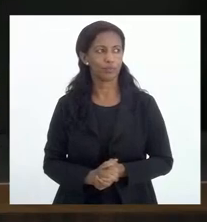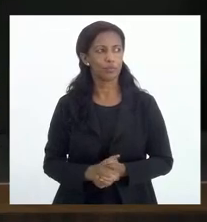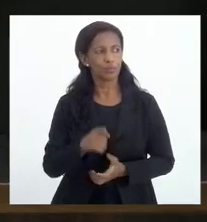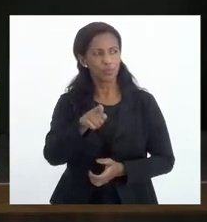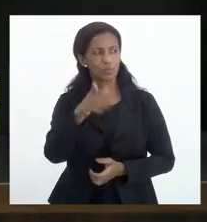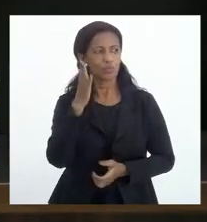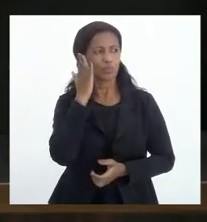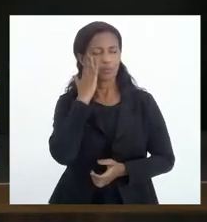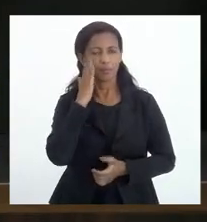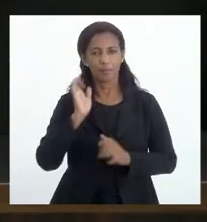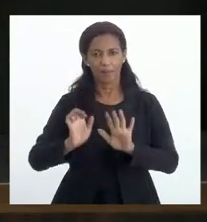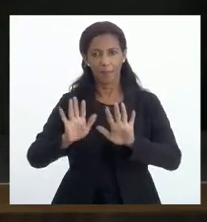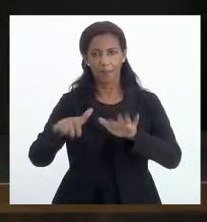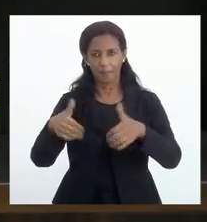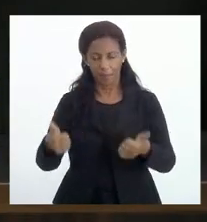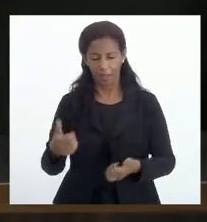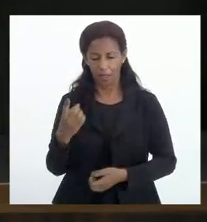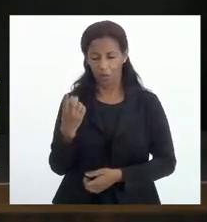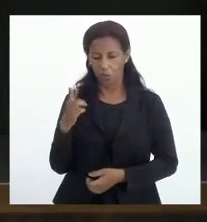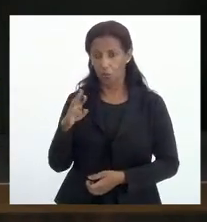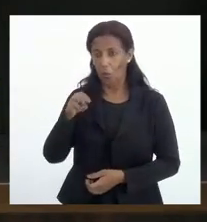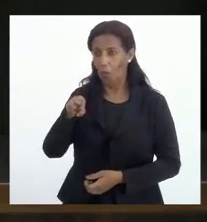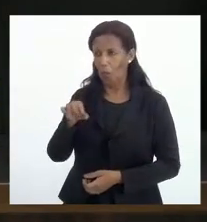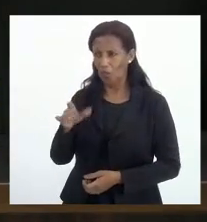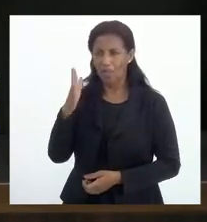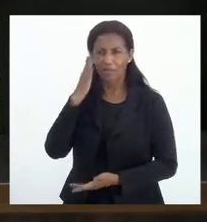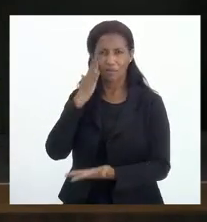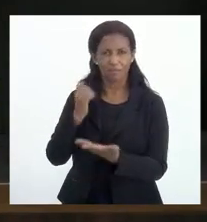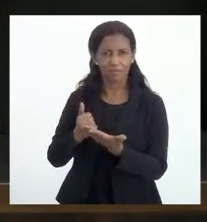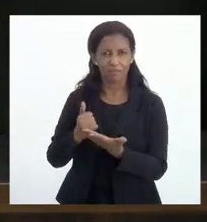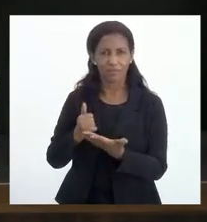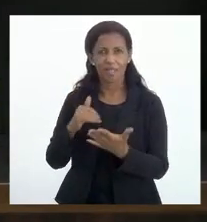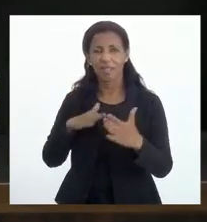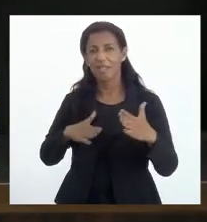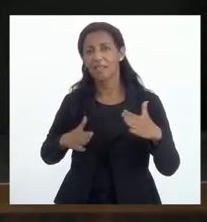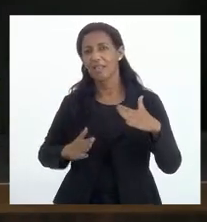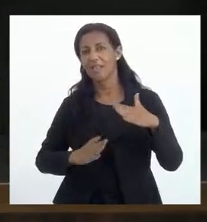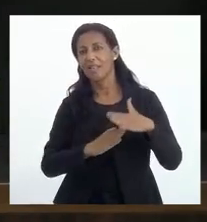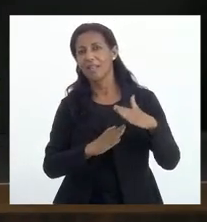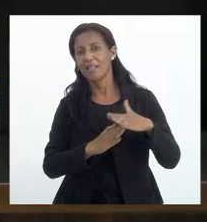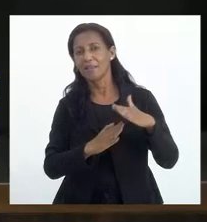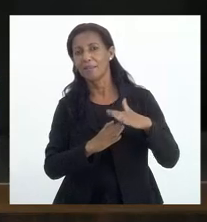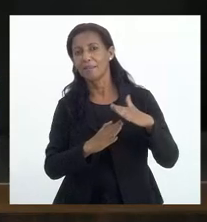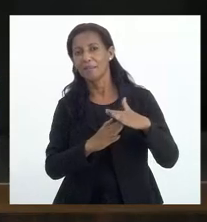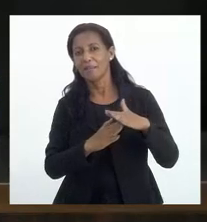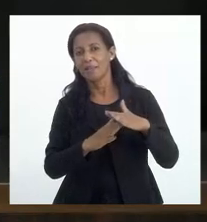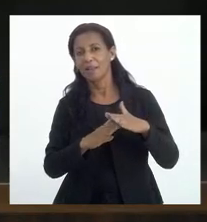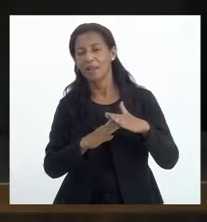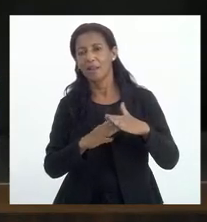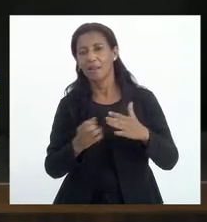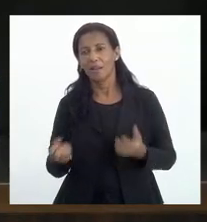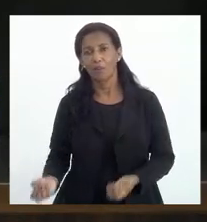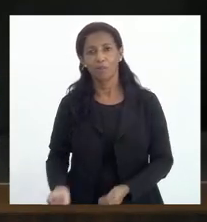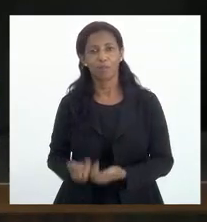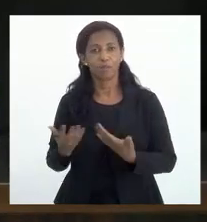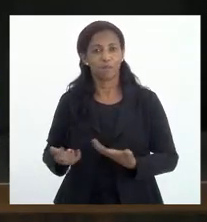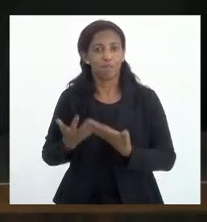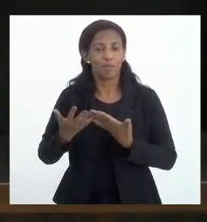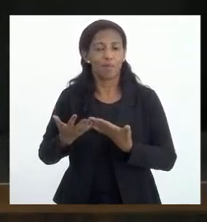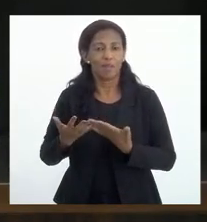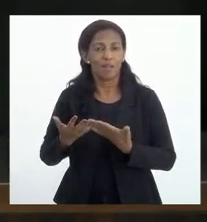sabe bem, doutor Montesi mais ainda, que quem limita a data última para empenho é o Poder